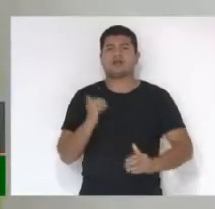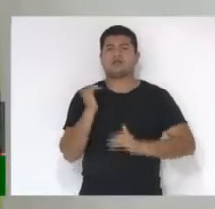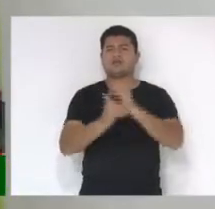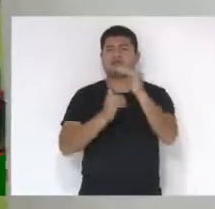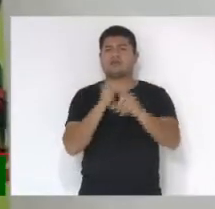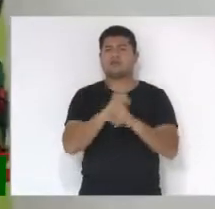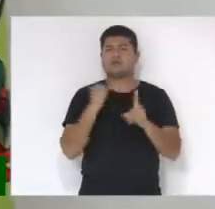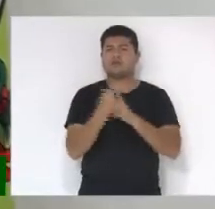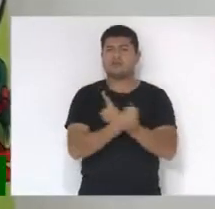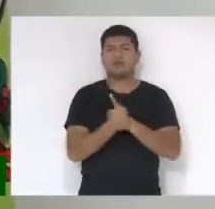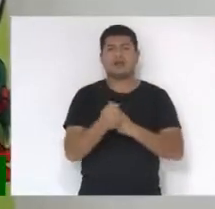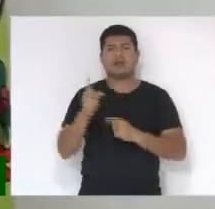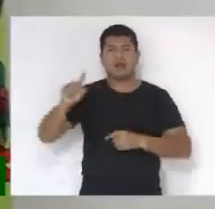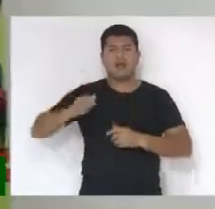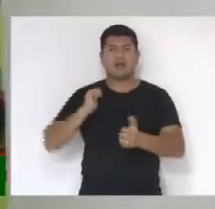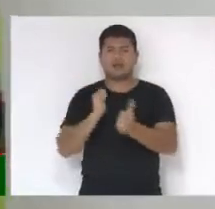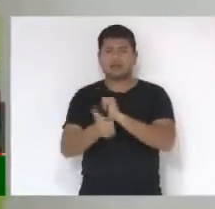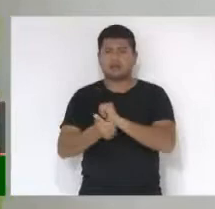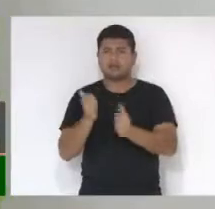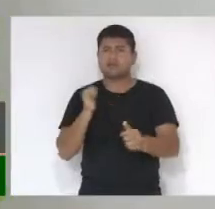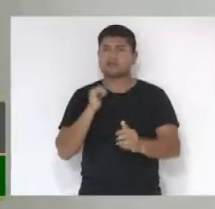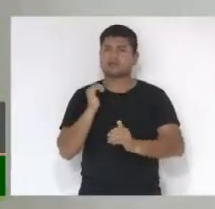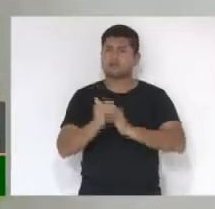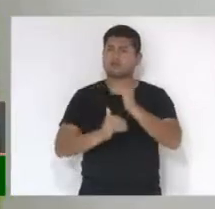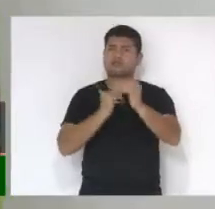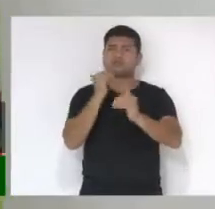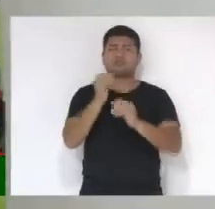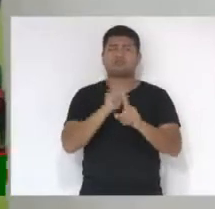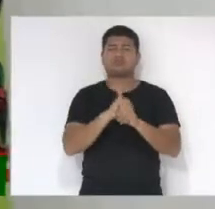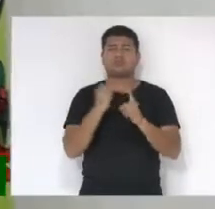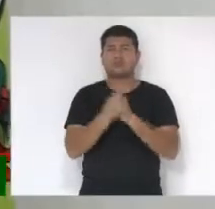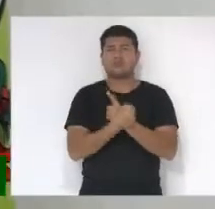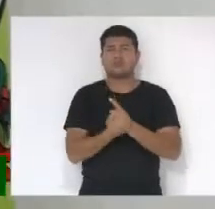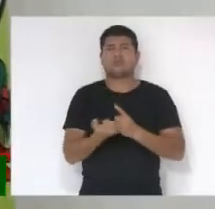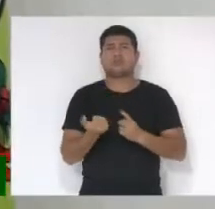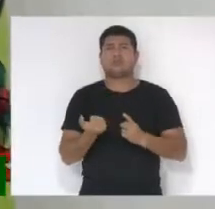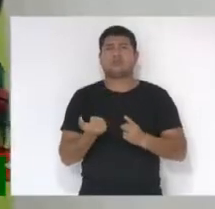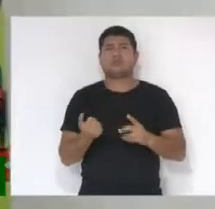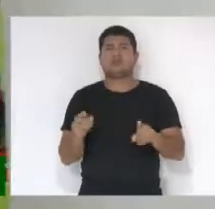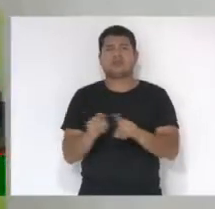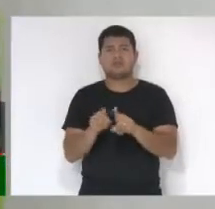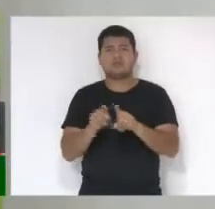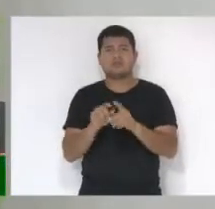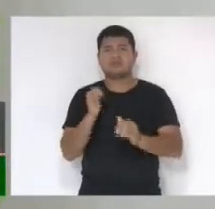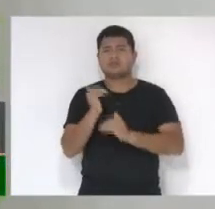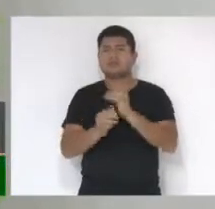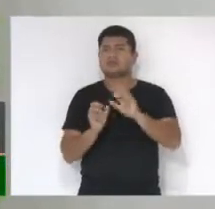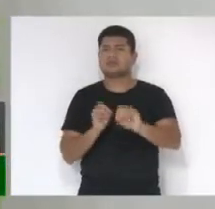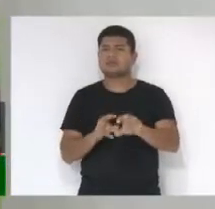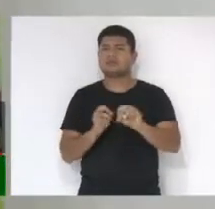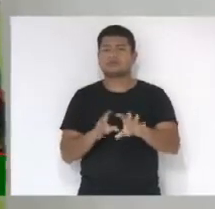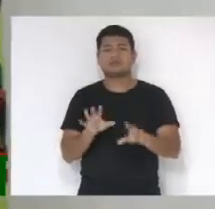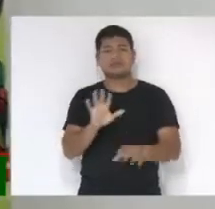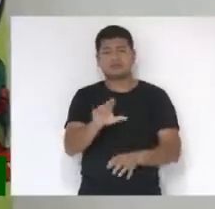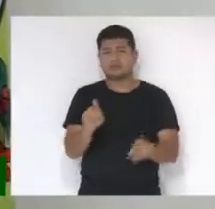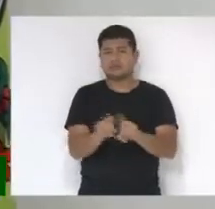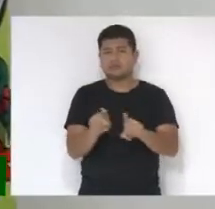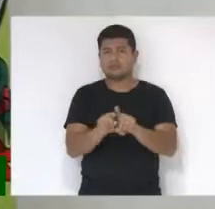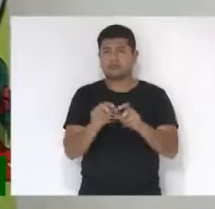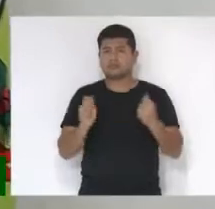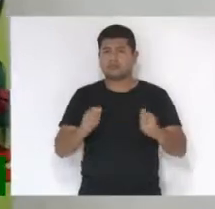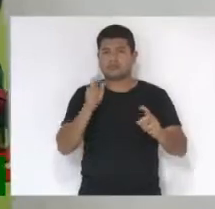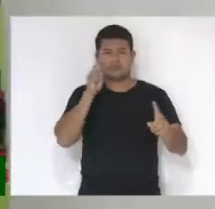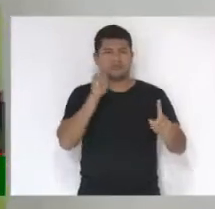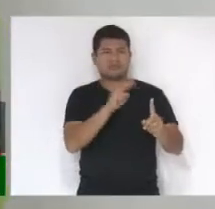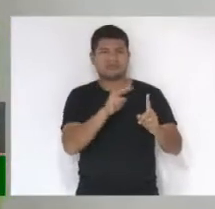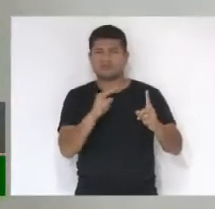social, esporte é desenvolvimento, desporto educacional é desenvolvimento educacional, mas também nós temos que ter uma visão que o